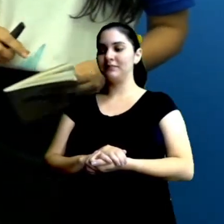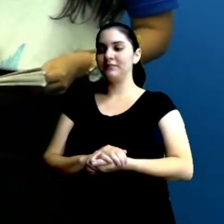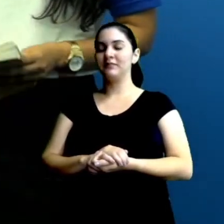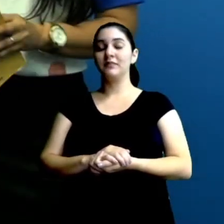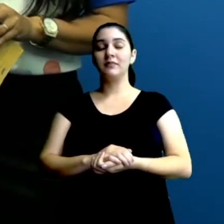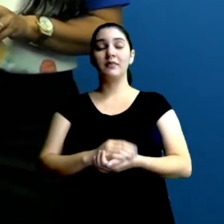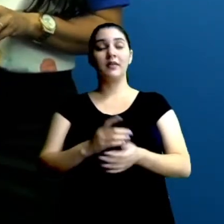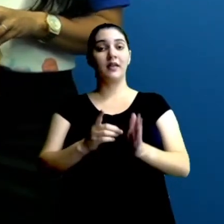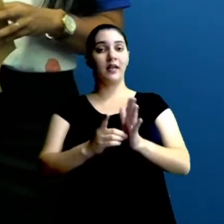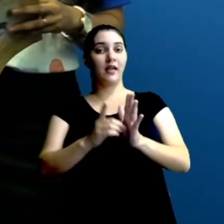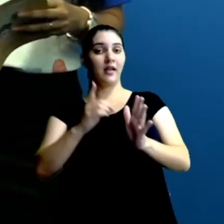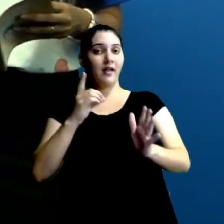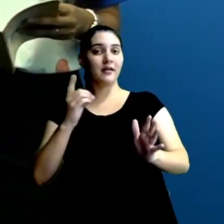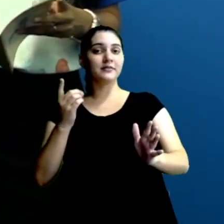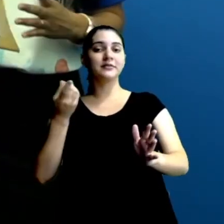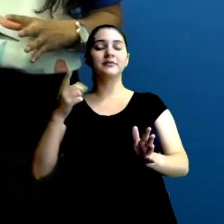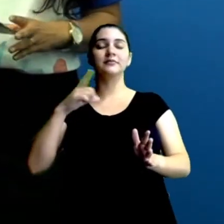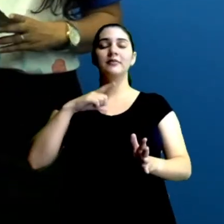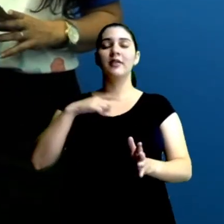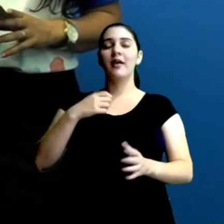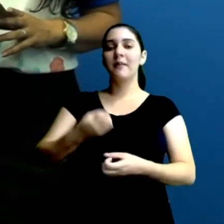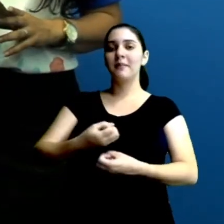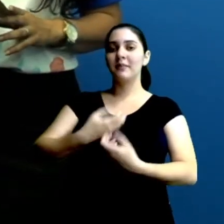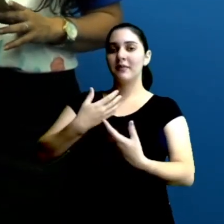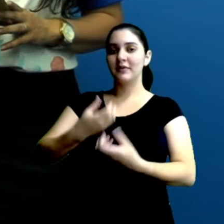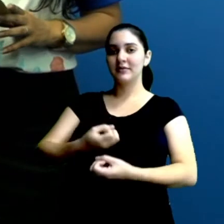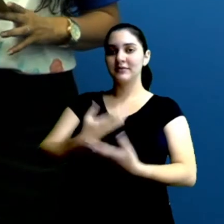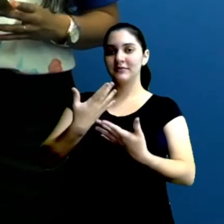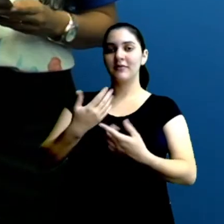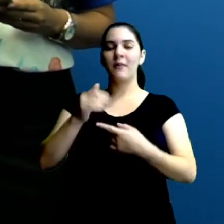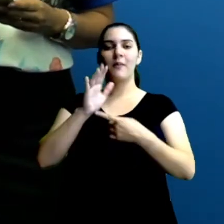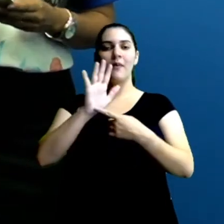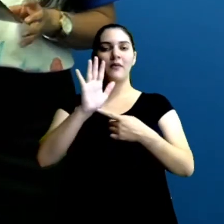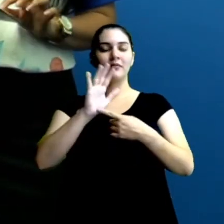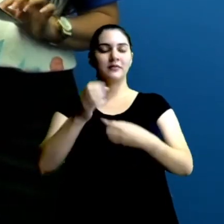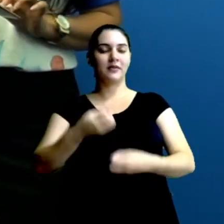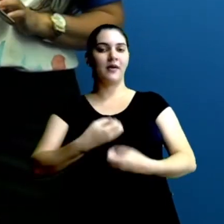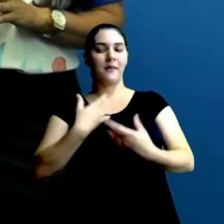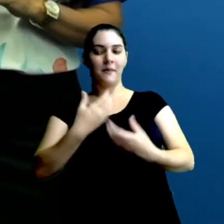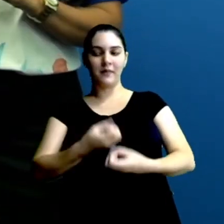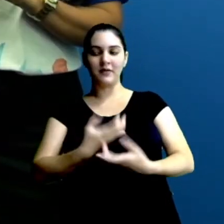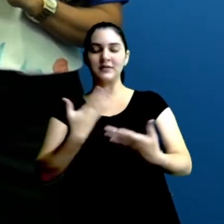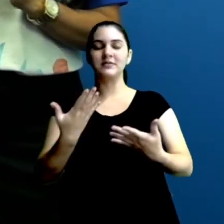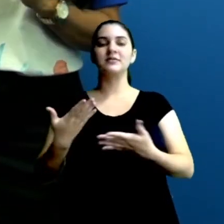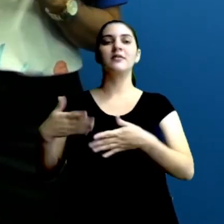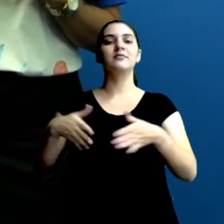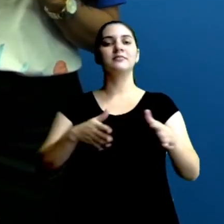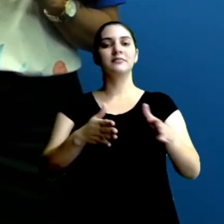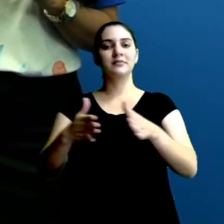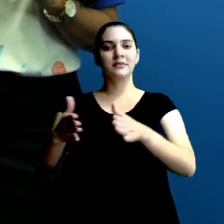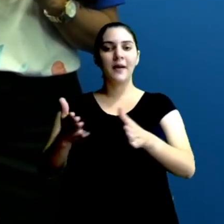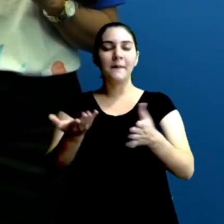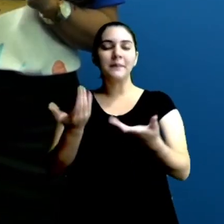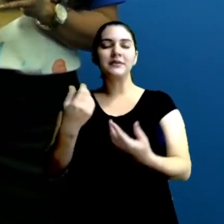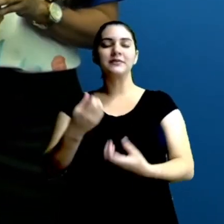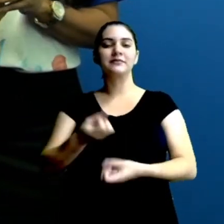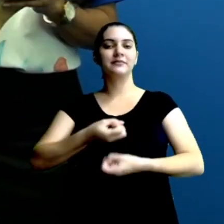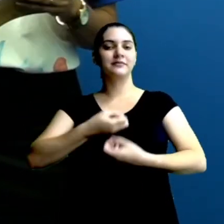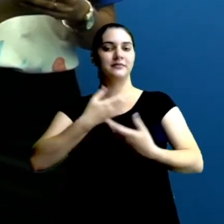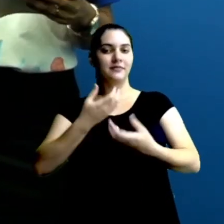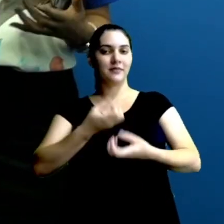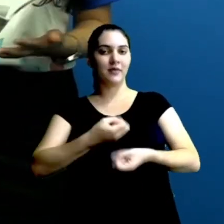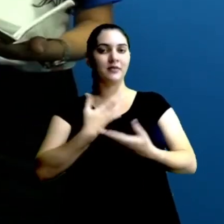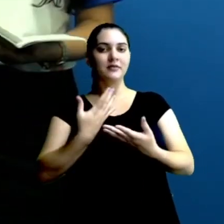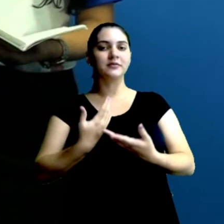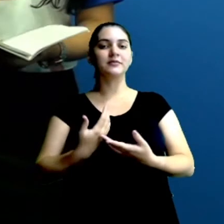E antes, vamos de poesia, tá certo? Trouxe uma poesia dessa antologia Caminho da Poesia e